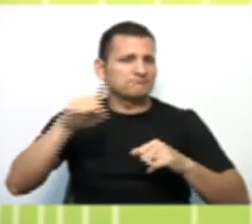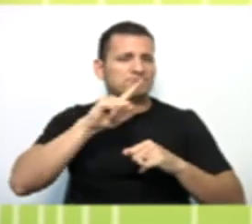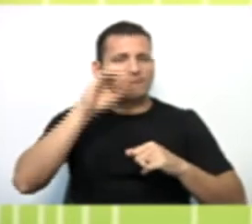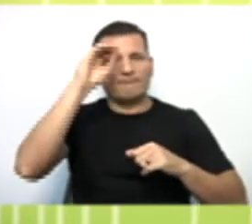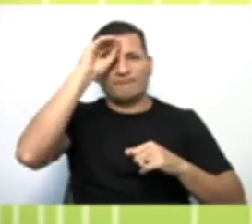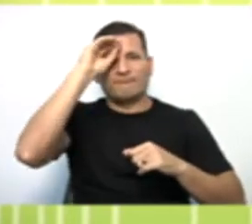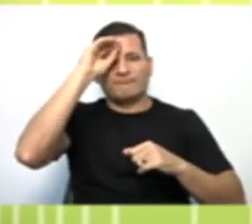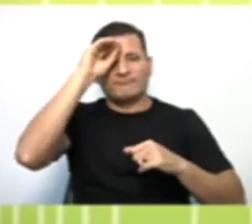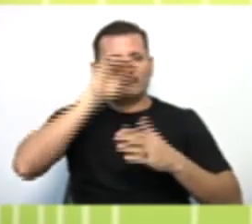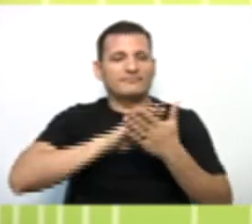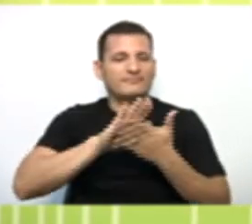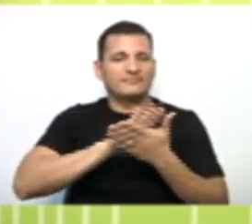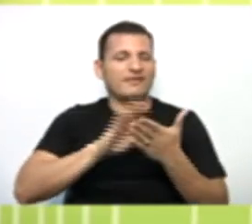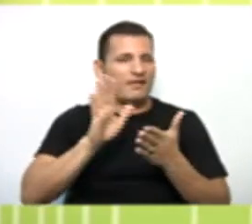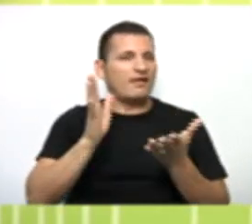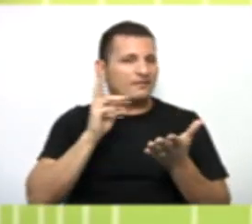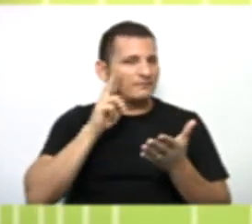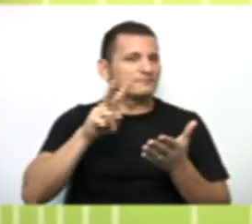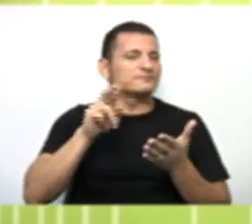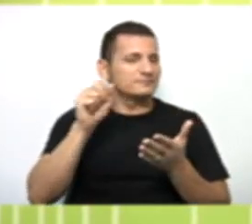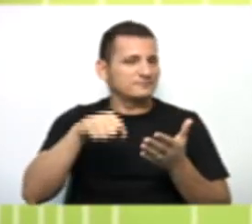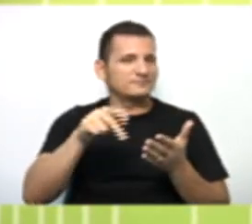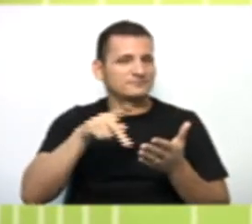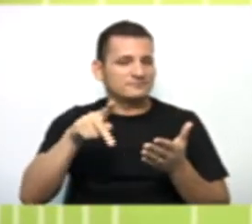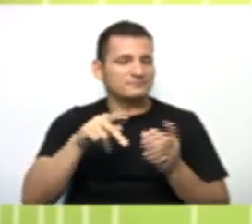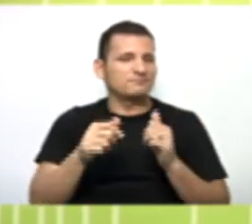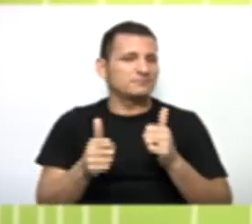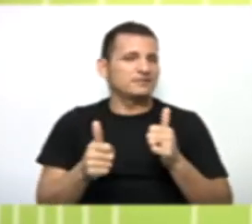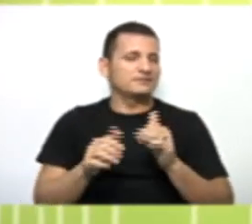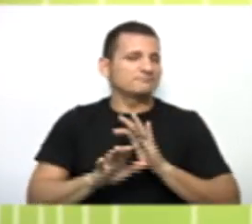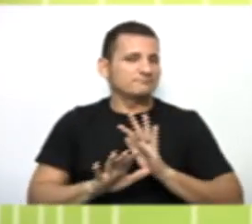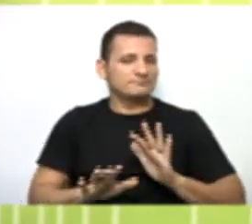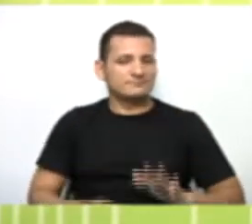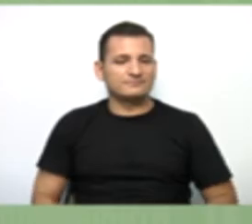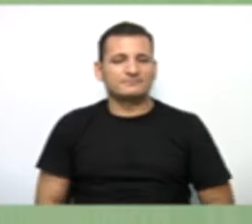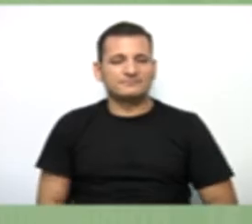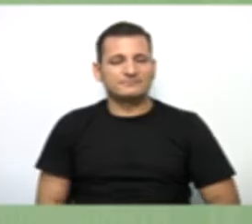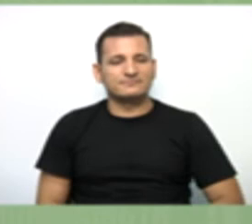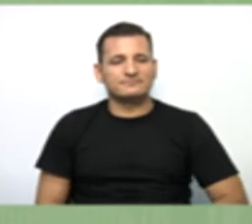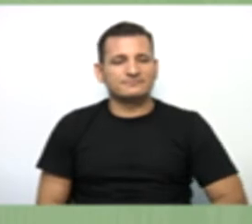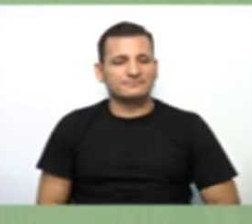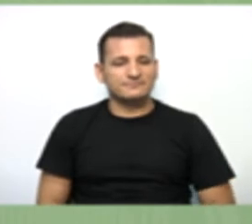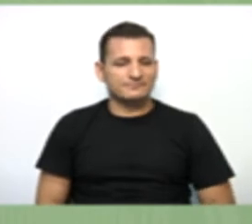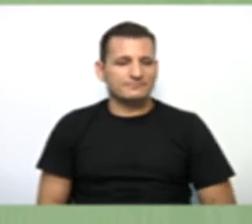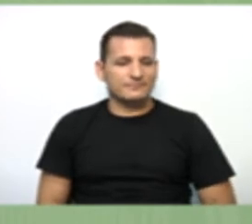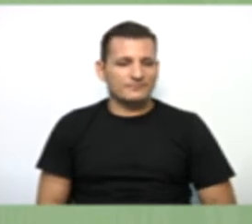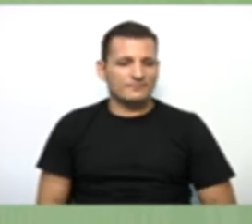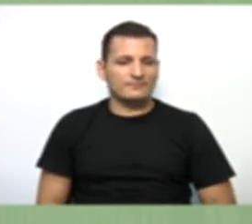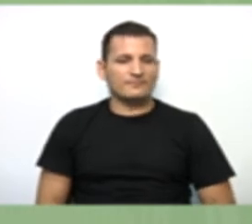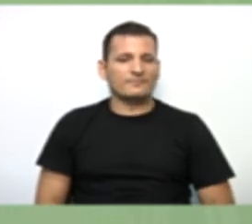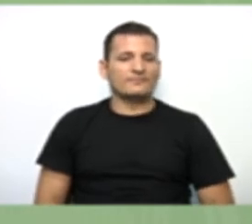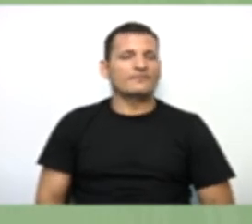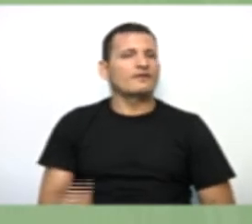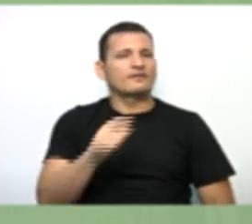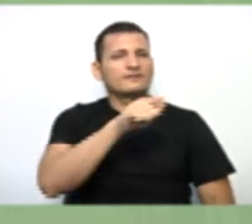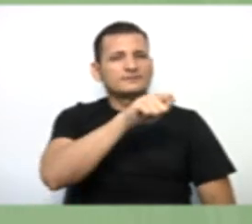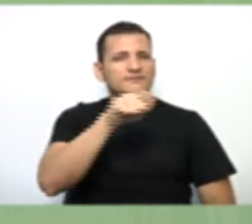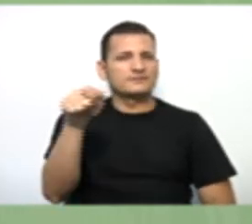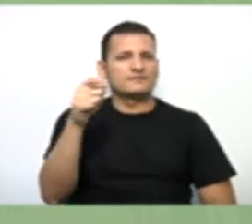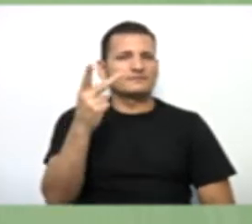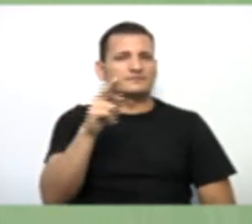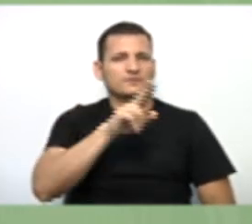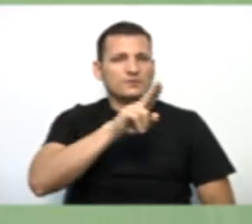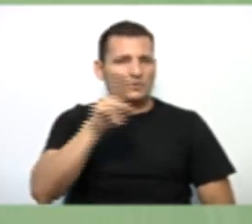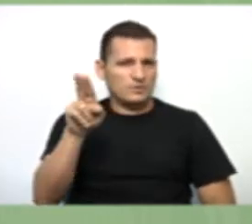ligou, não é? Não, eu liguei sim, professor. Beleza, então. Tá certo? Então vamos aqui para o nosso teste. Olha só. Escreva seu nome no